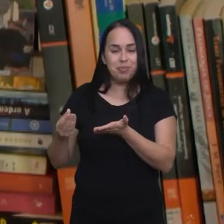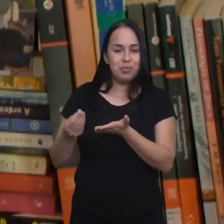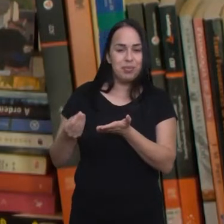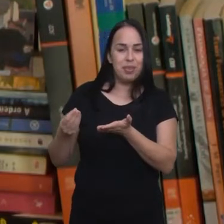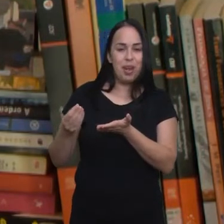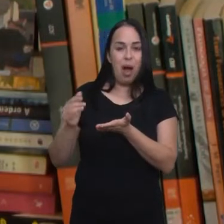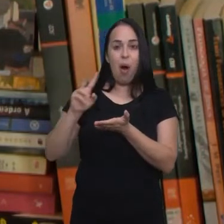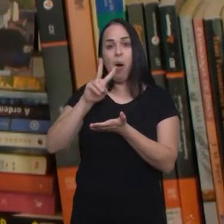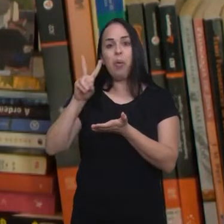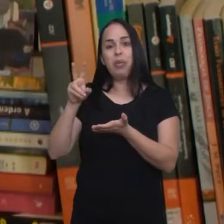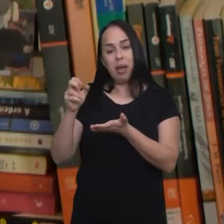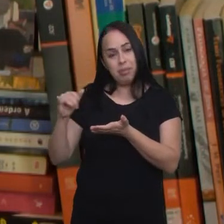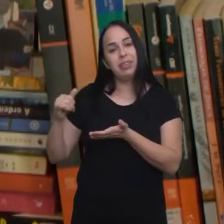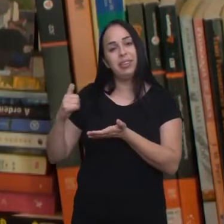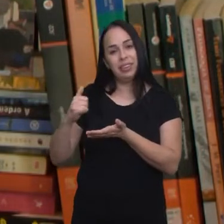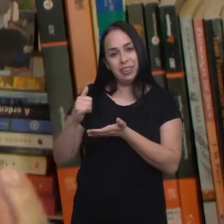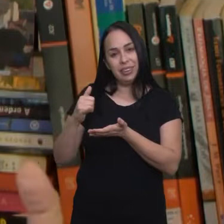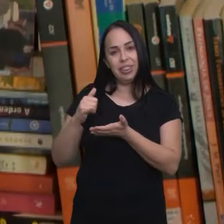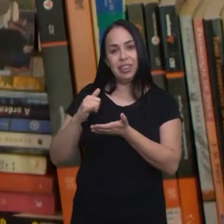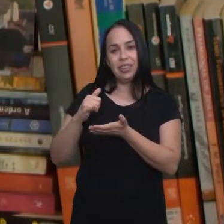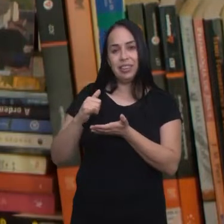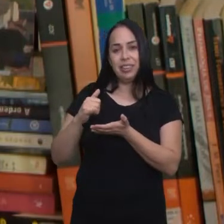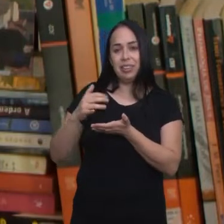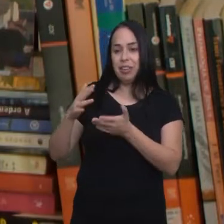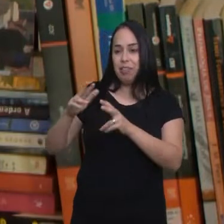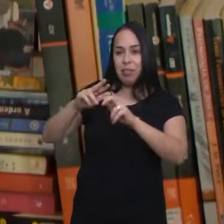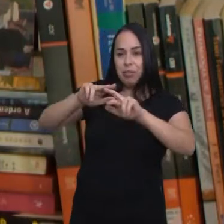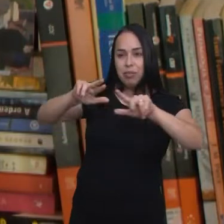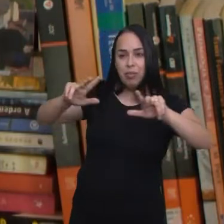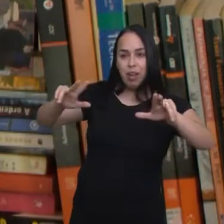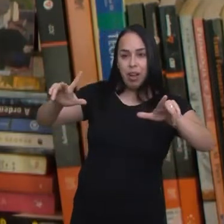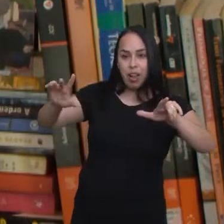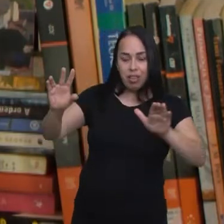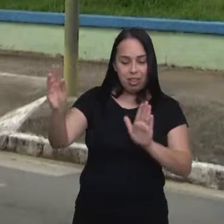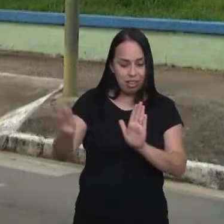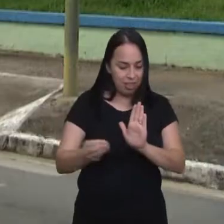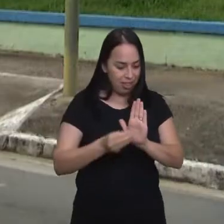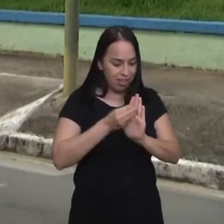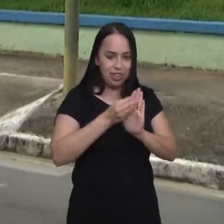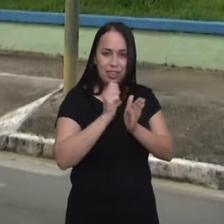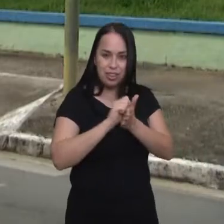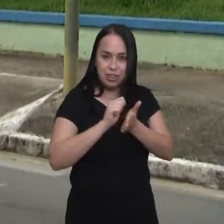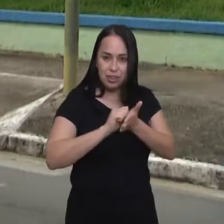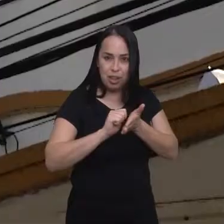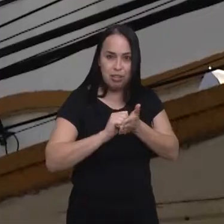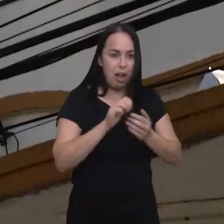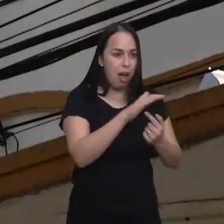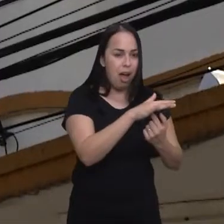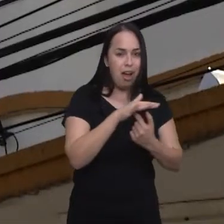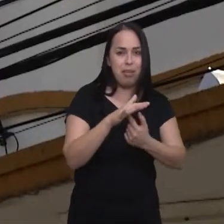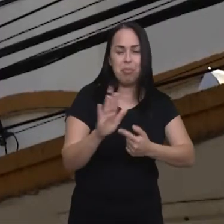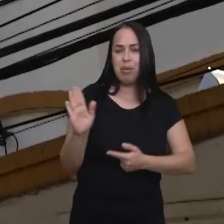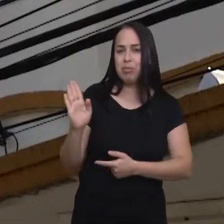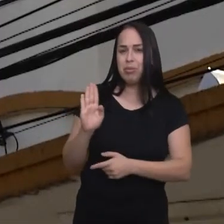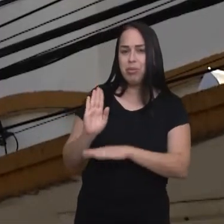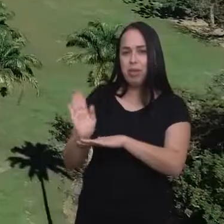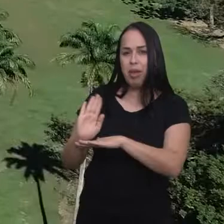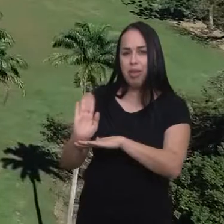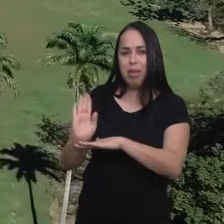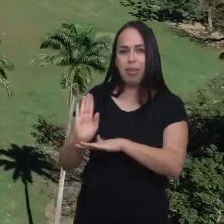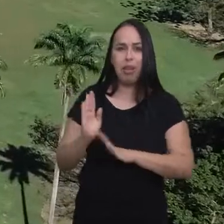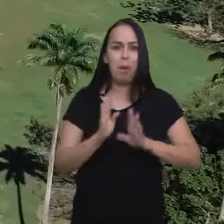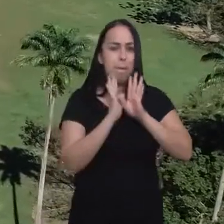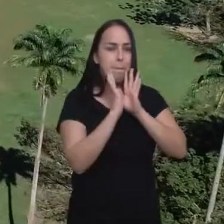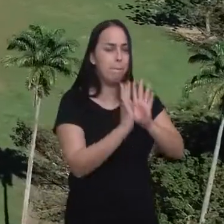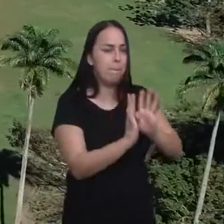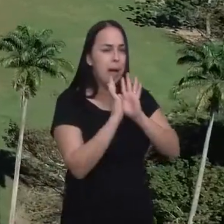ao bairro de Santana, as coisas de Santana, e a praça, o cinema, o Parque